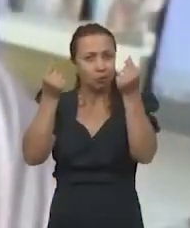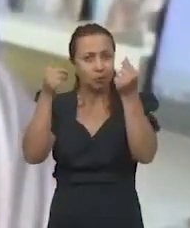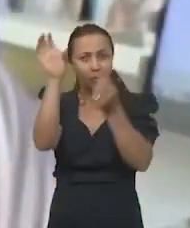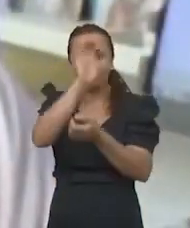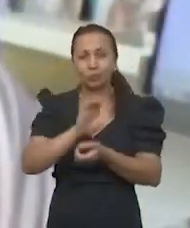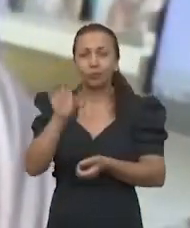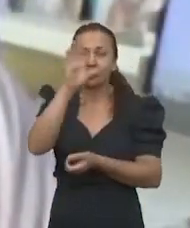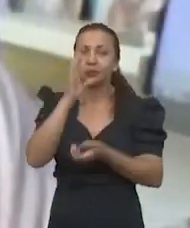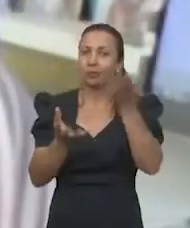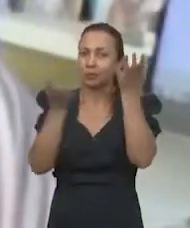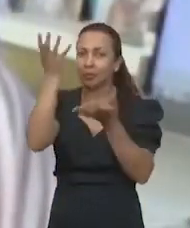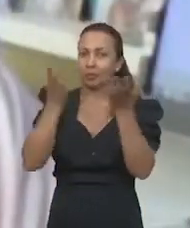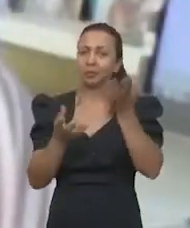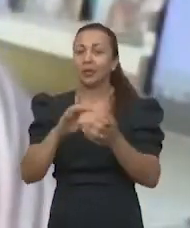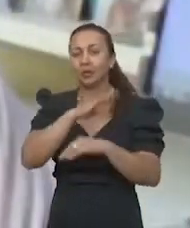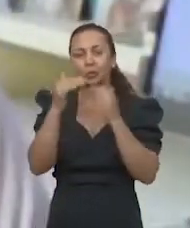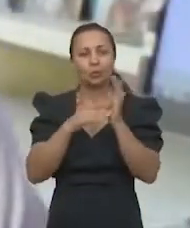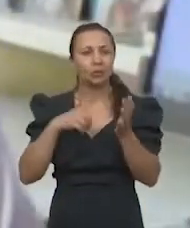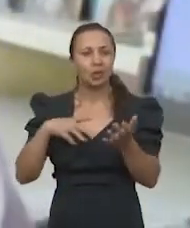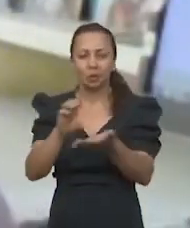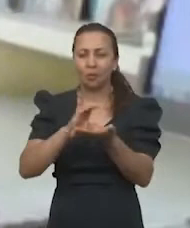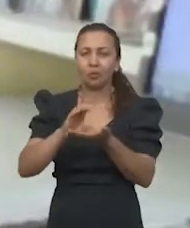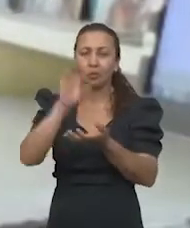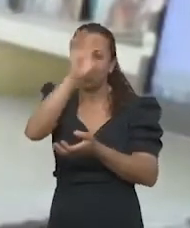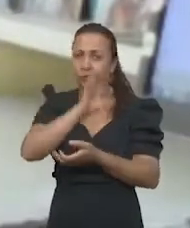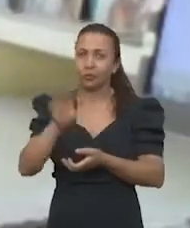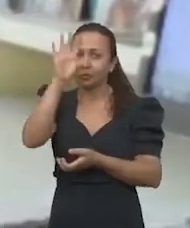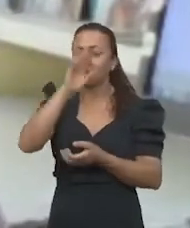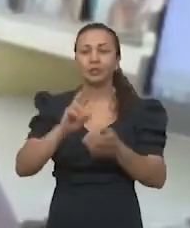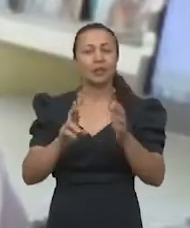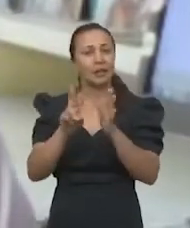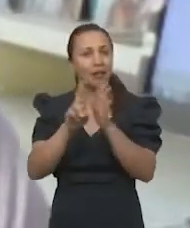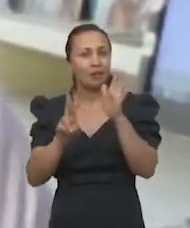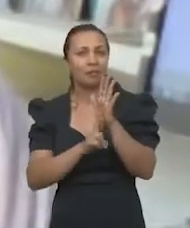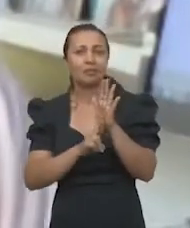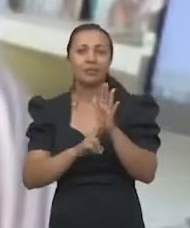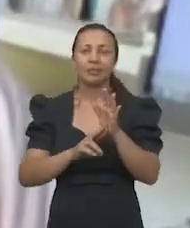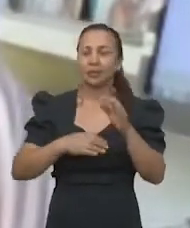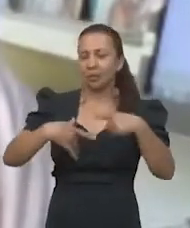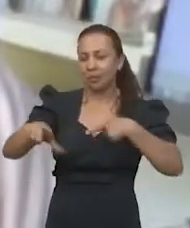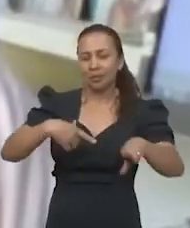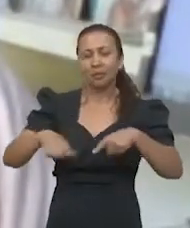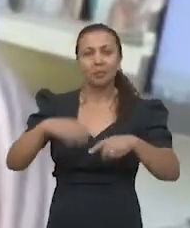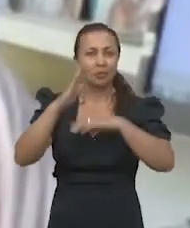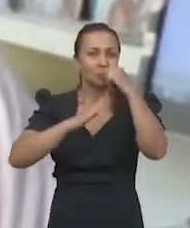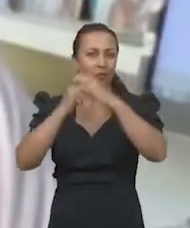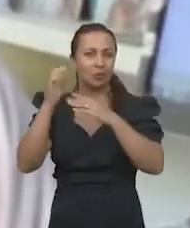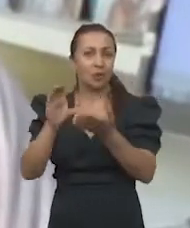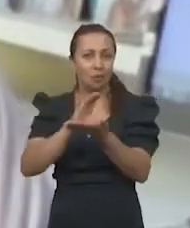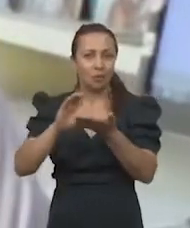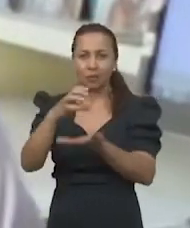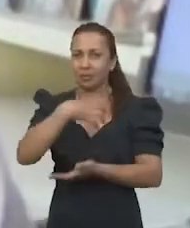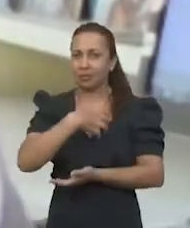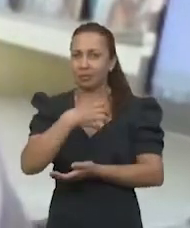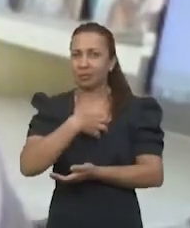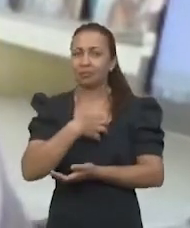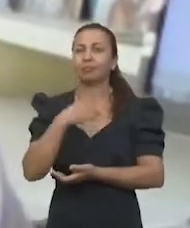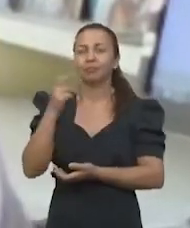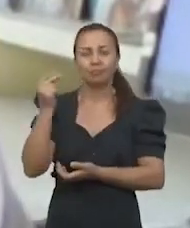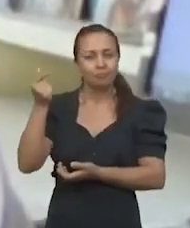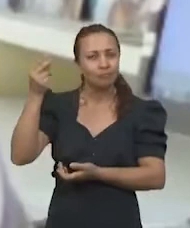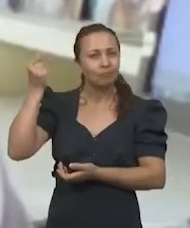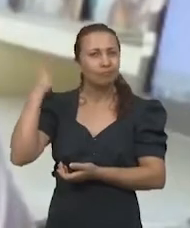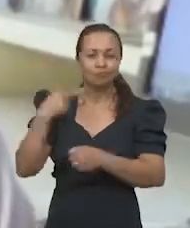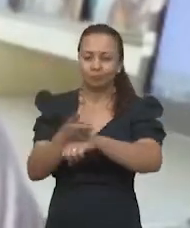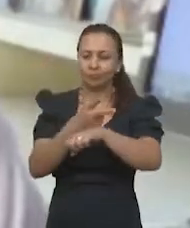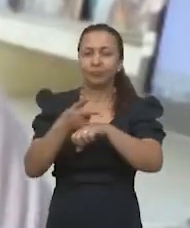seus conselhos regionais que regulamentam o exercício da profissão. E o Conselho da Bahia, desde há